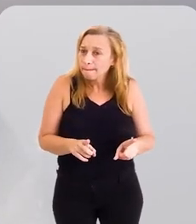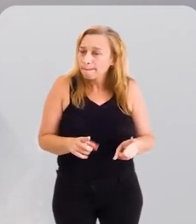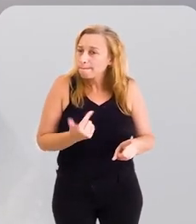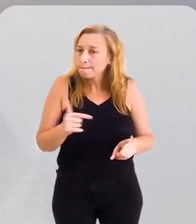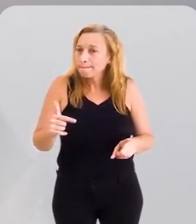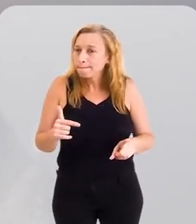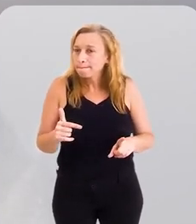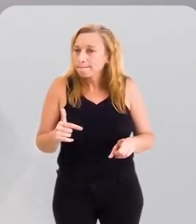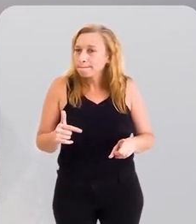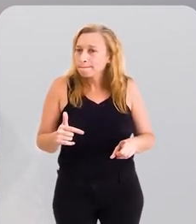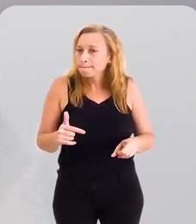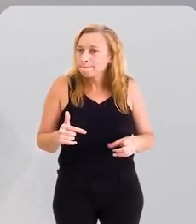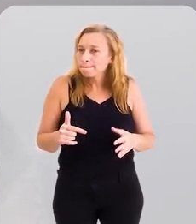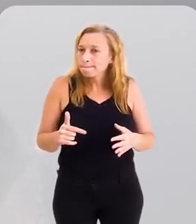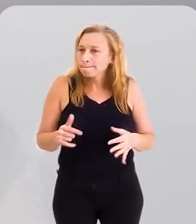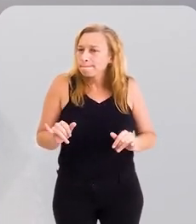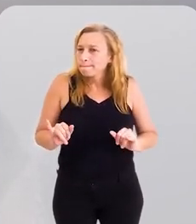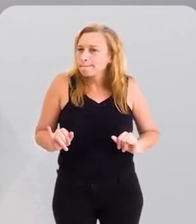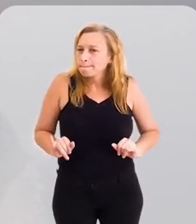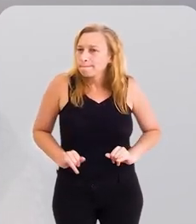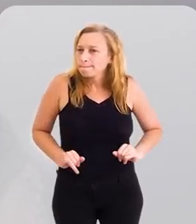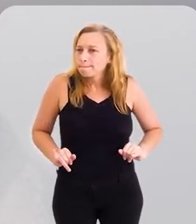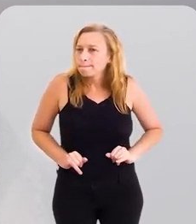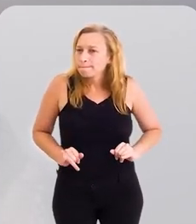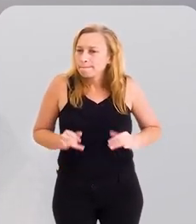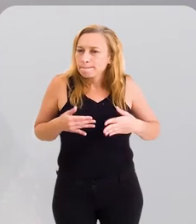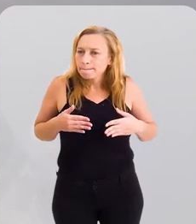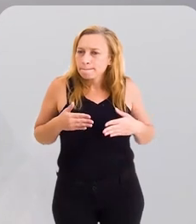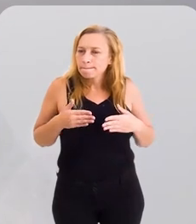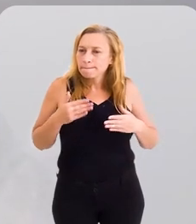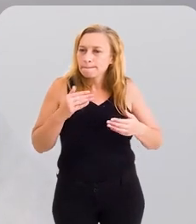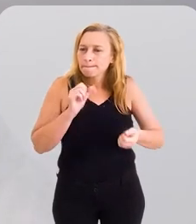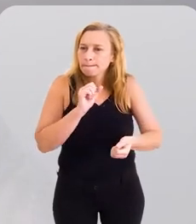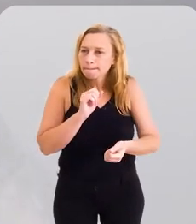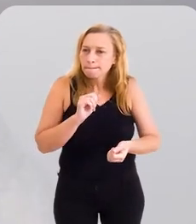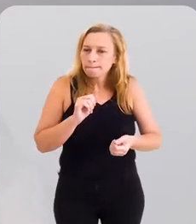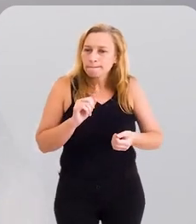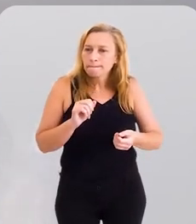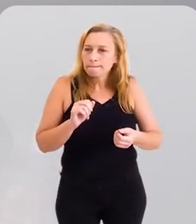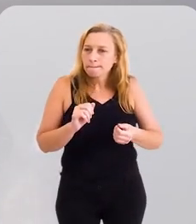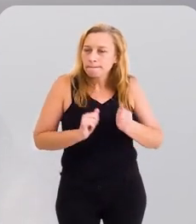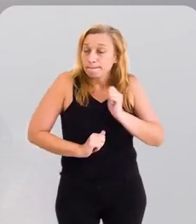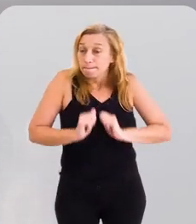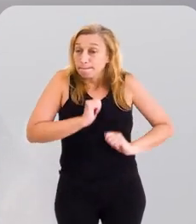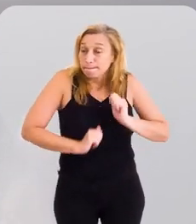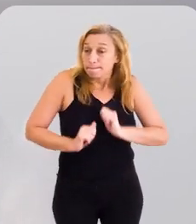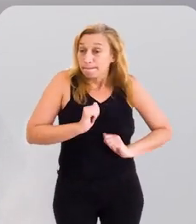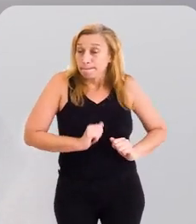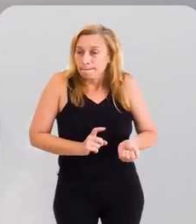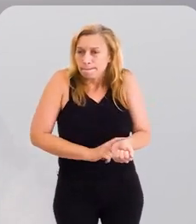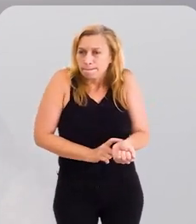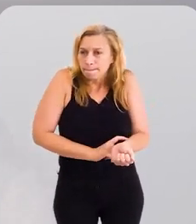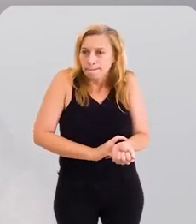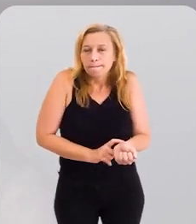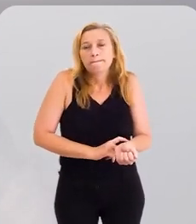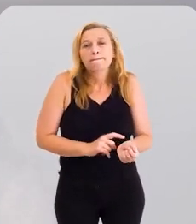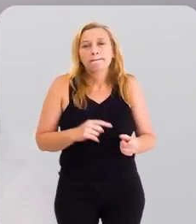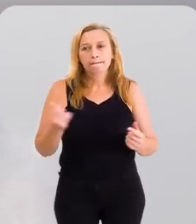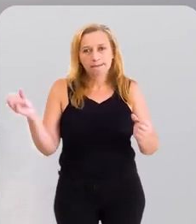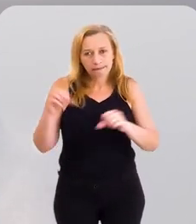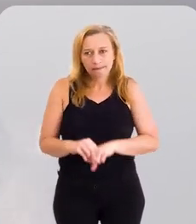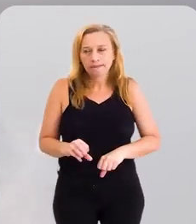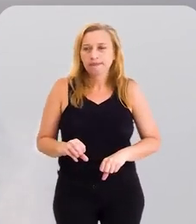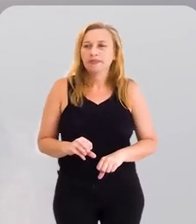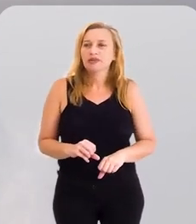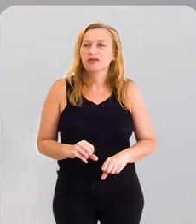Mas não teve aquela dramaticidade, aquela dor que imobiliza, Porque quando a dor chega ao desespero, ela imobiliza e pode